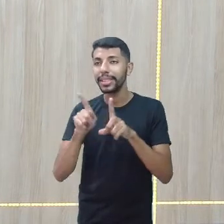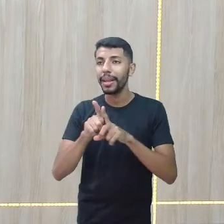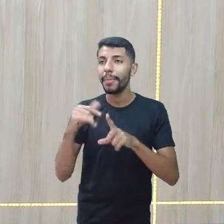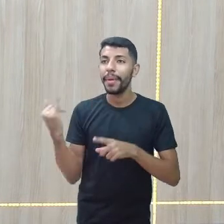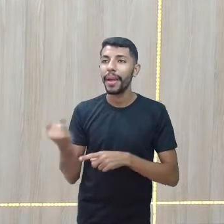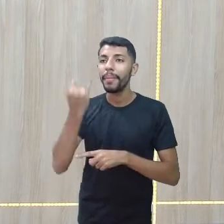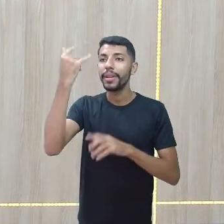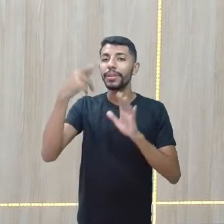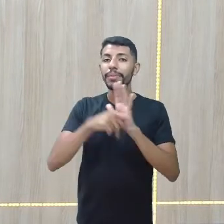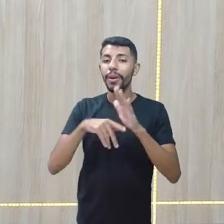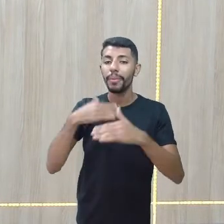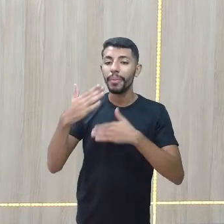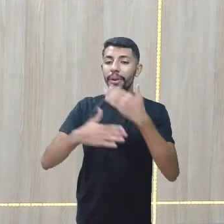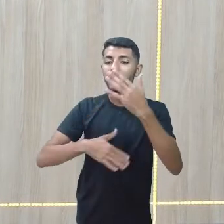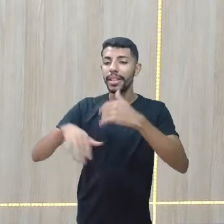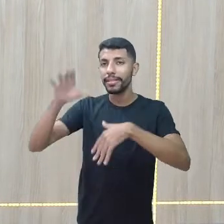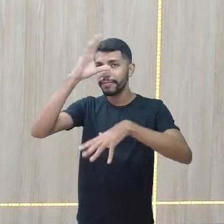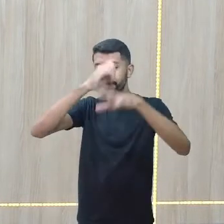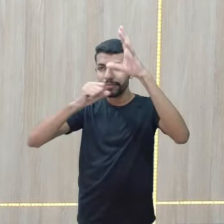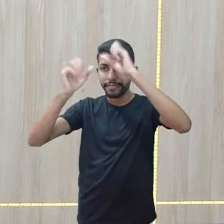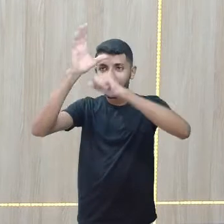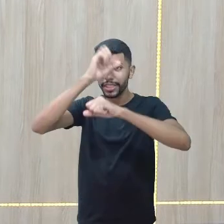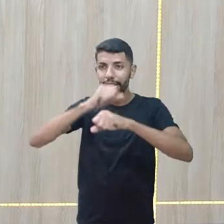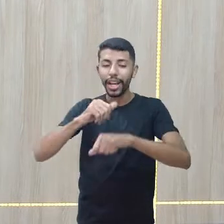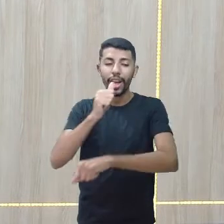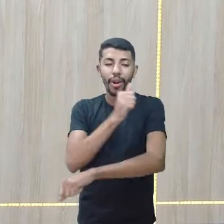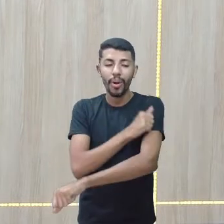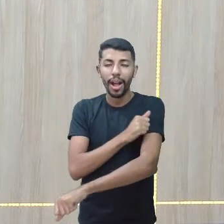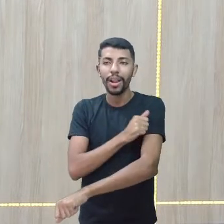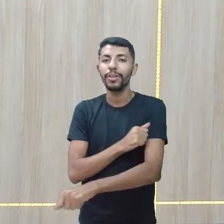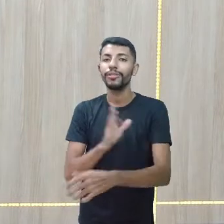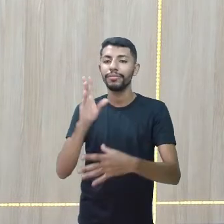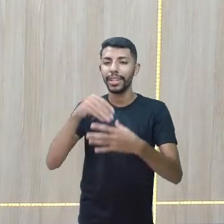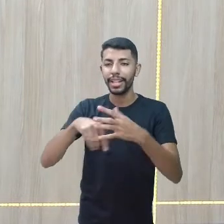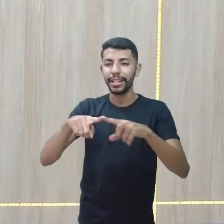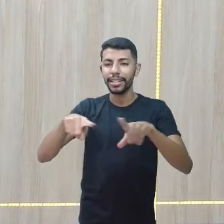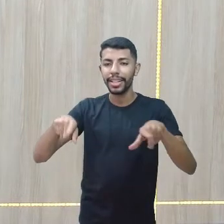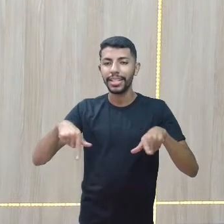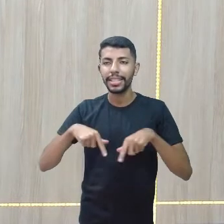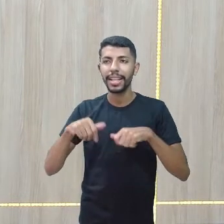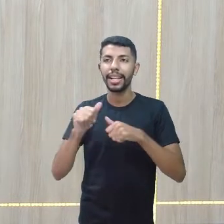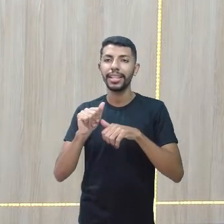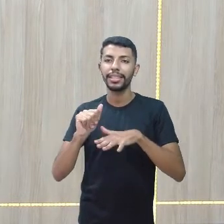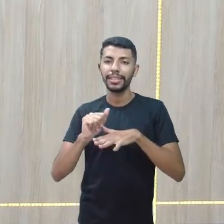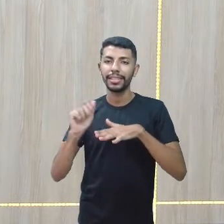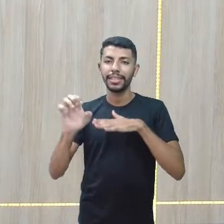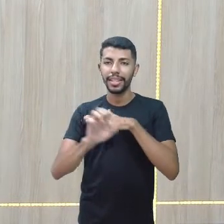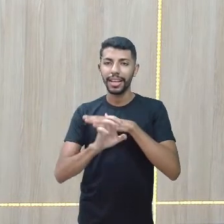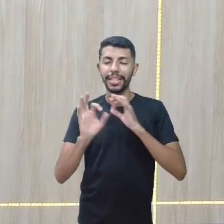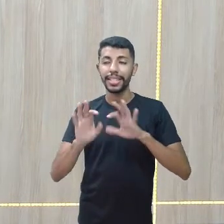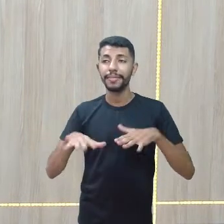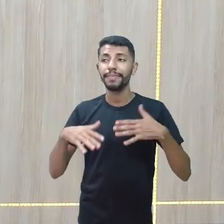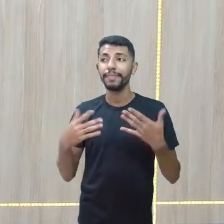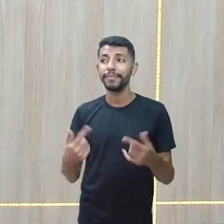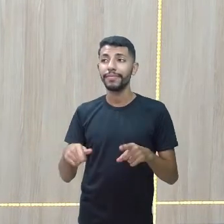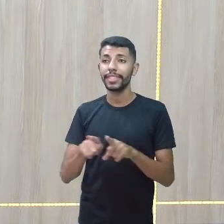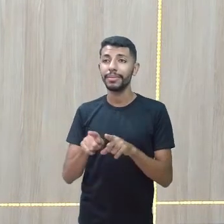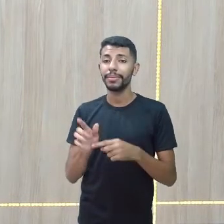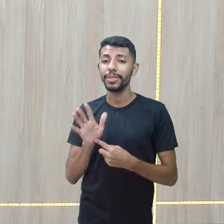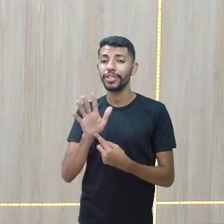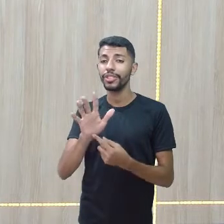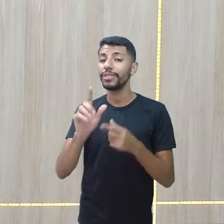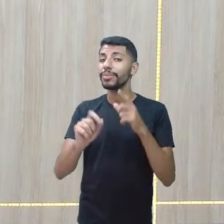de aprendizagem do estudante que está sendo atendido na sala de recursos multifuncionais, Evidenciamos